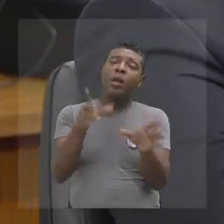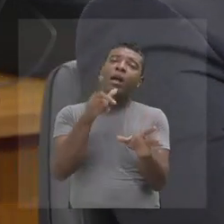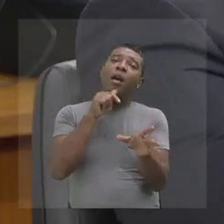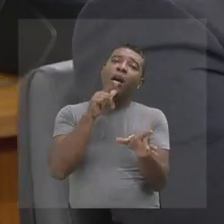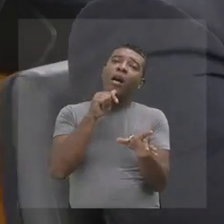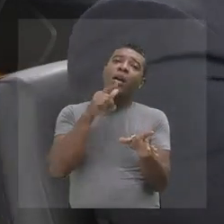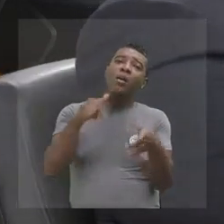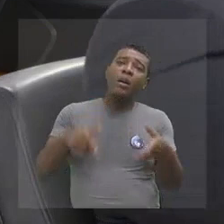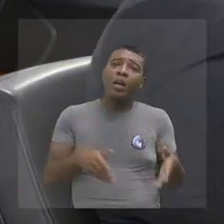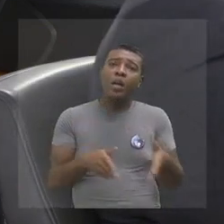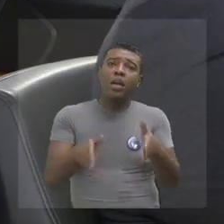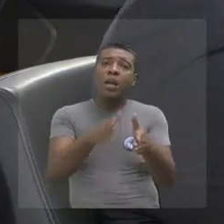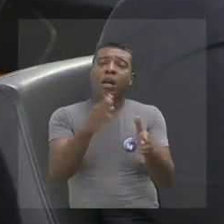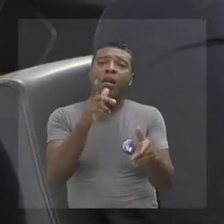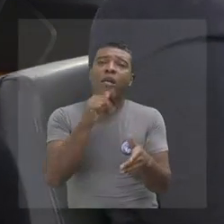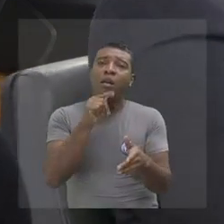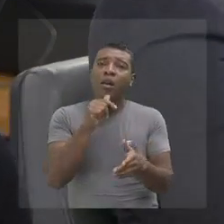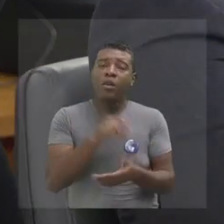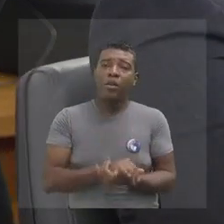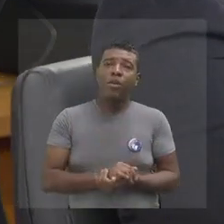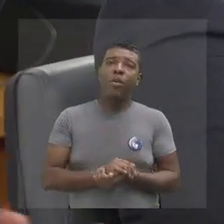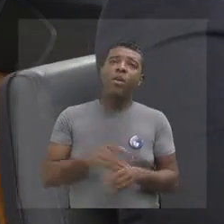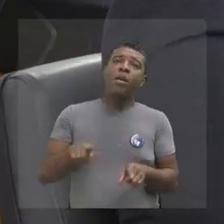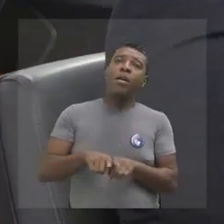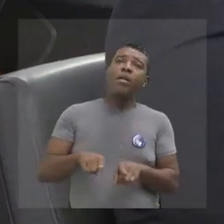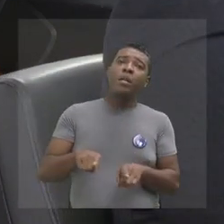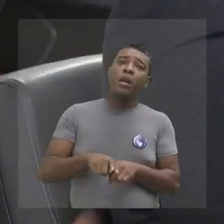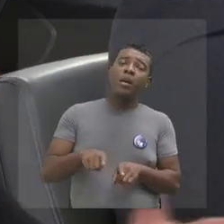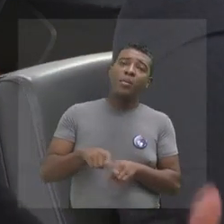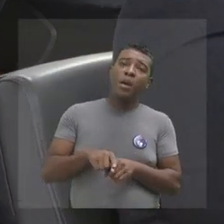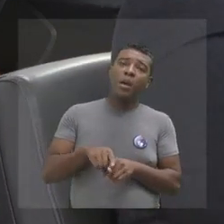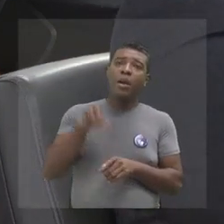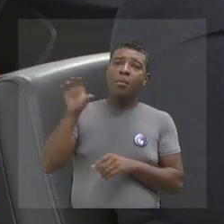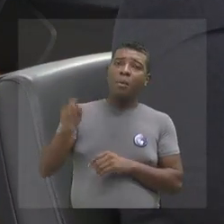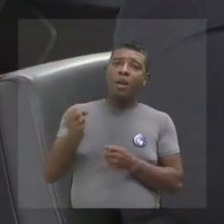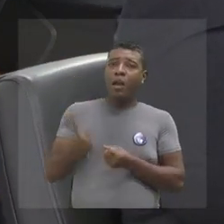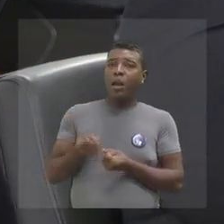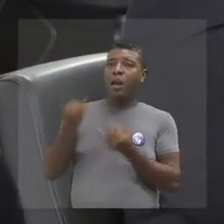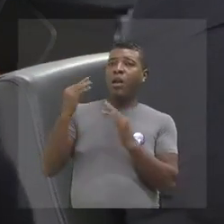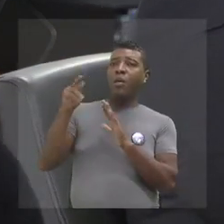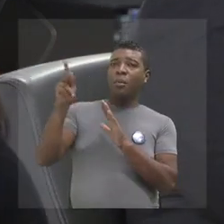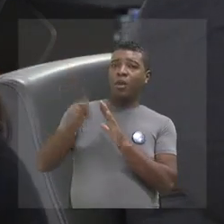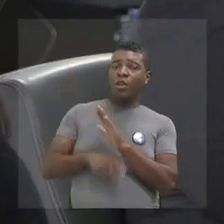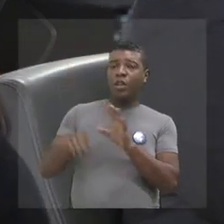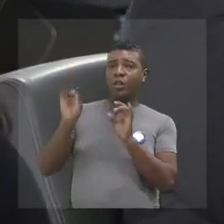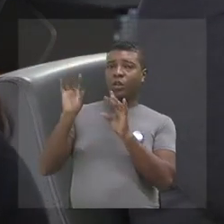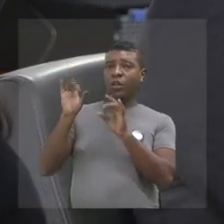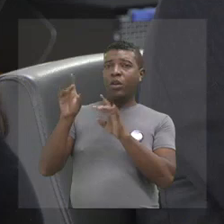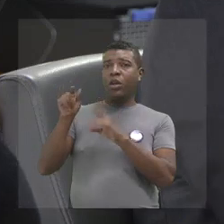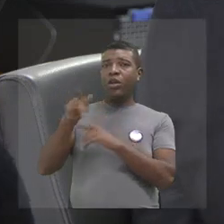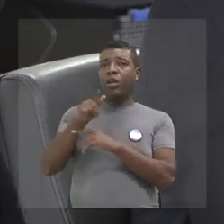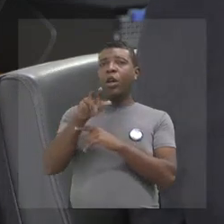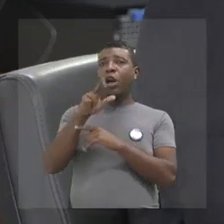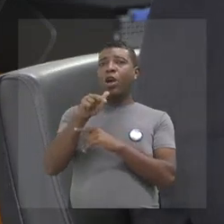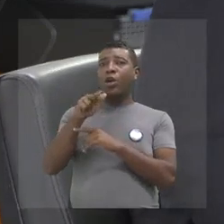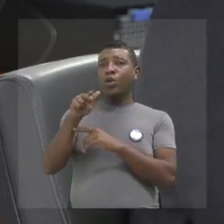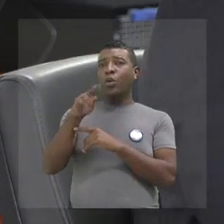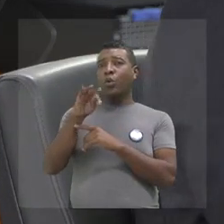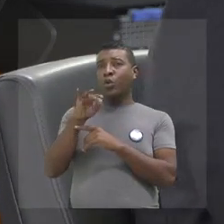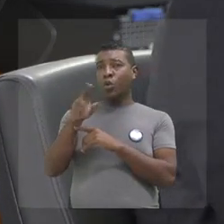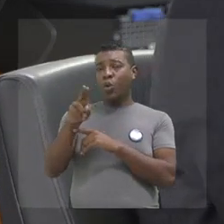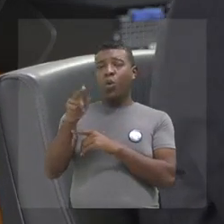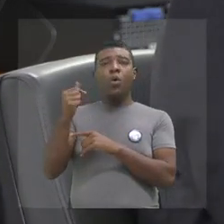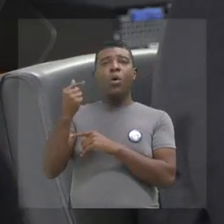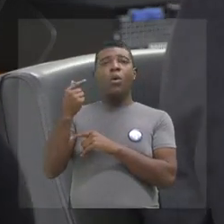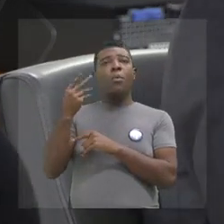dos nossos Rios vou também Deputado pegar alguns projetos específicos que a gente tem na bacia do gurutuba depois inclusive com recurso